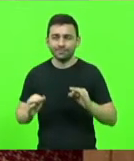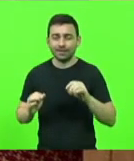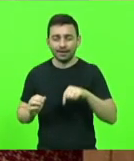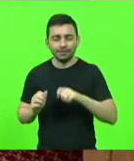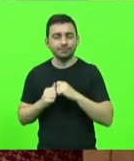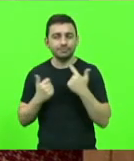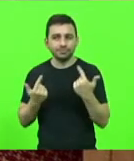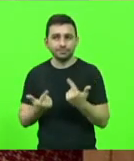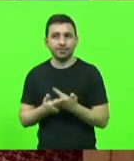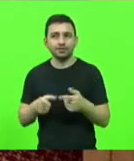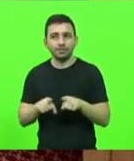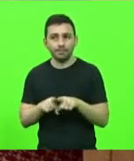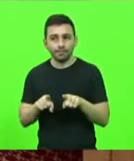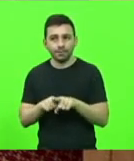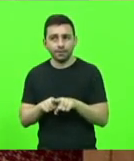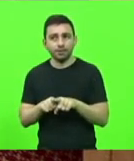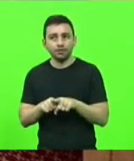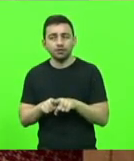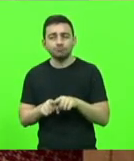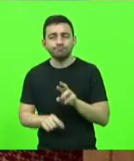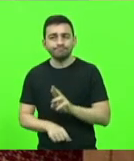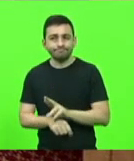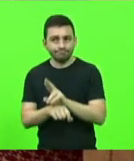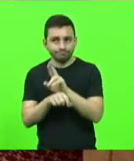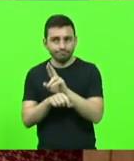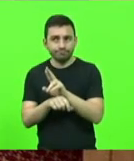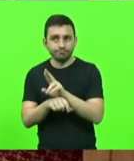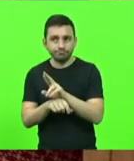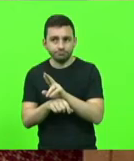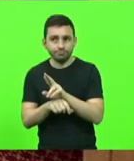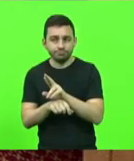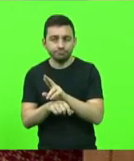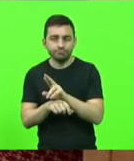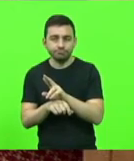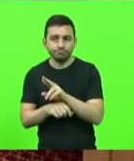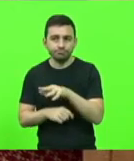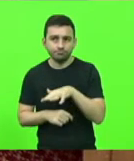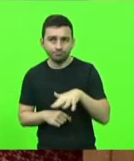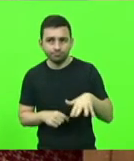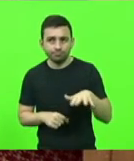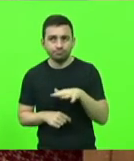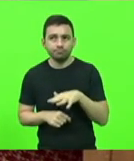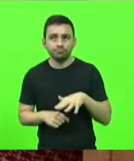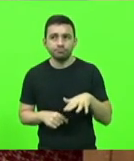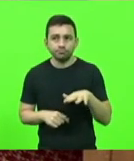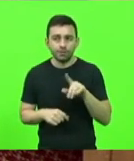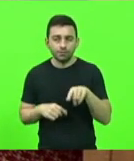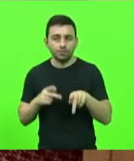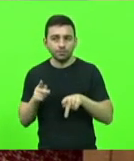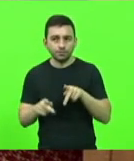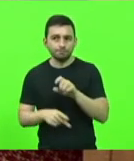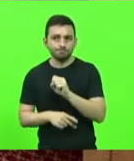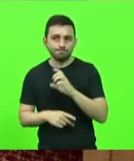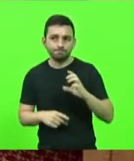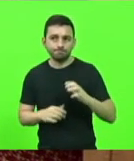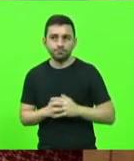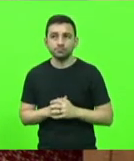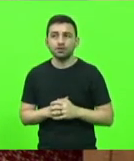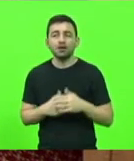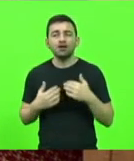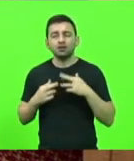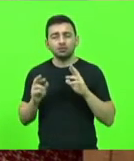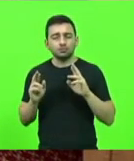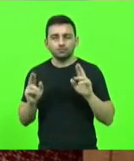Legislativa também nos representa muito bem alto junto à população Catarinense não